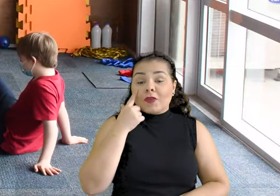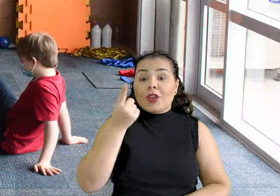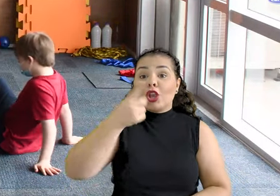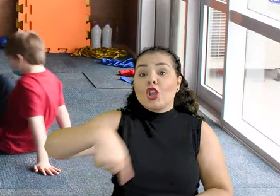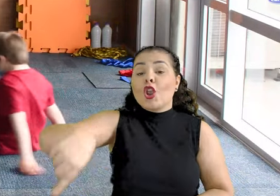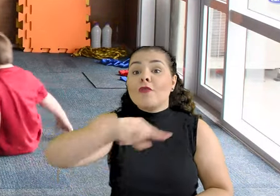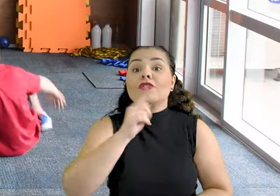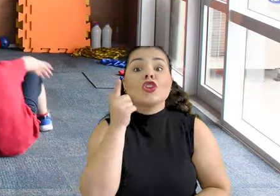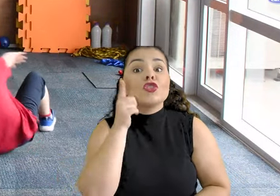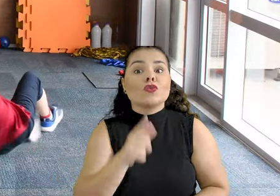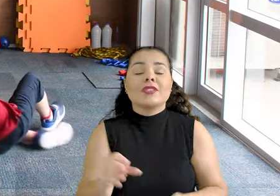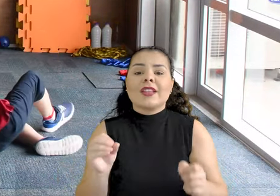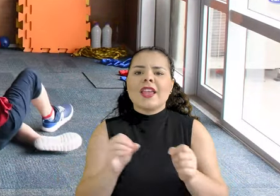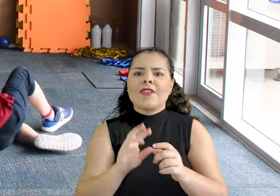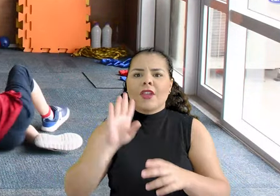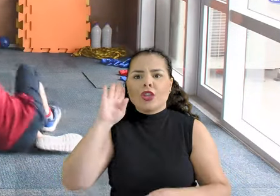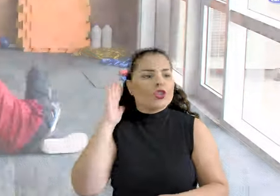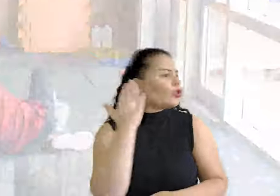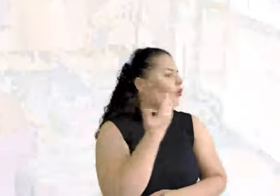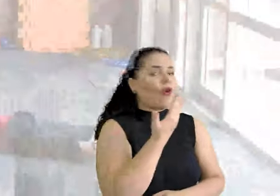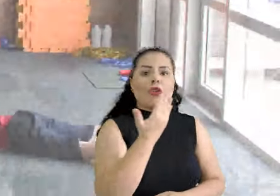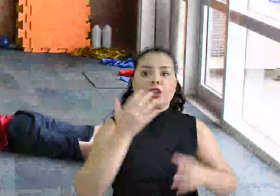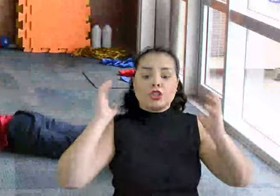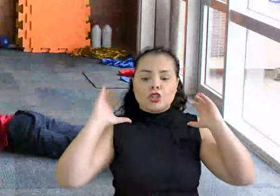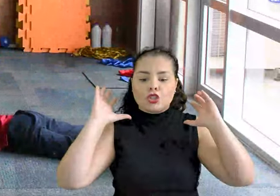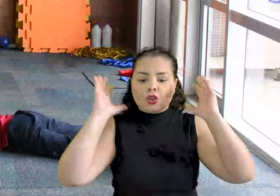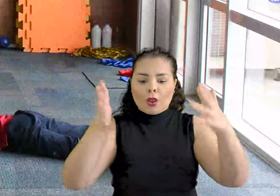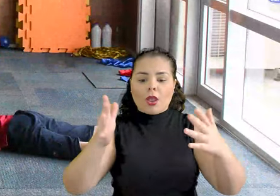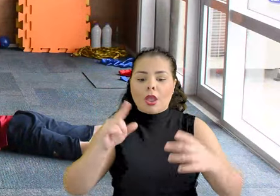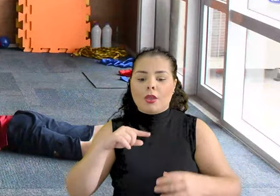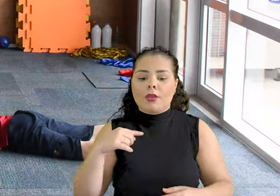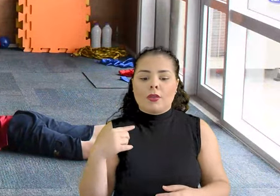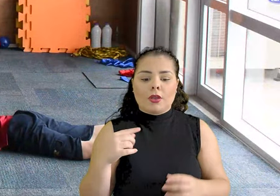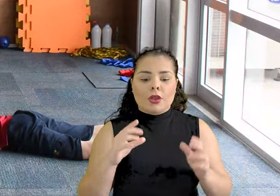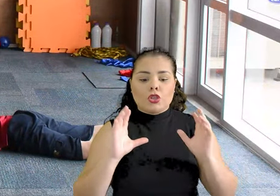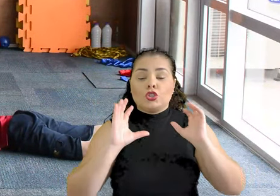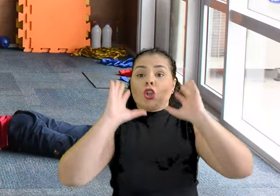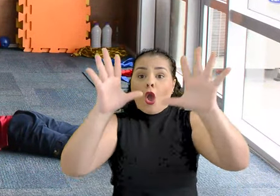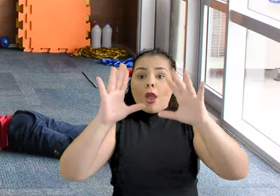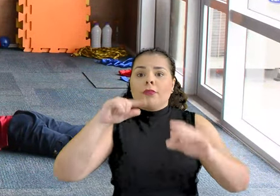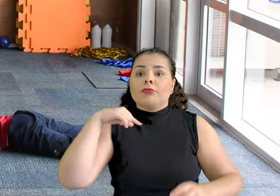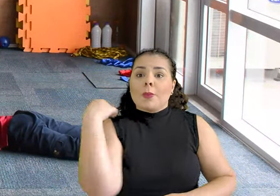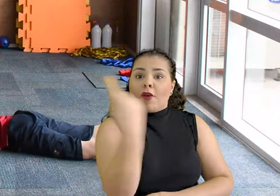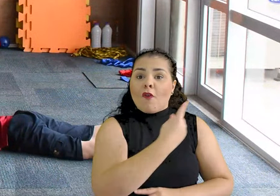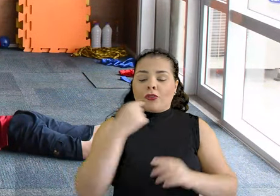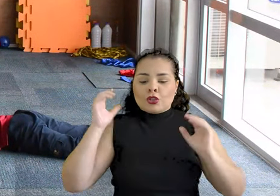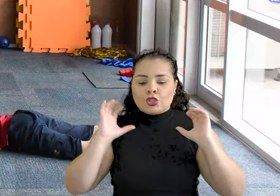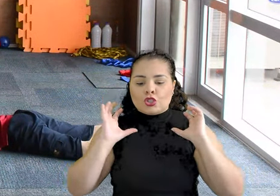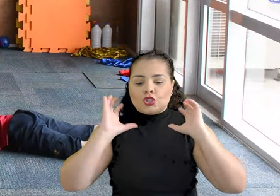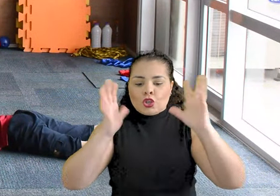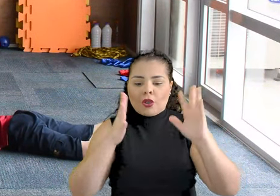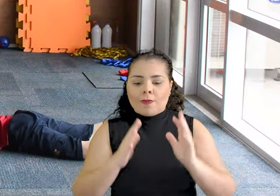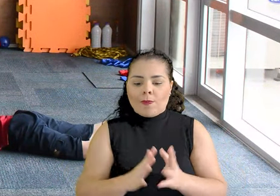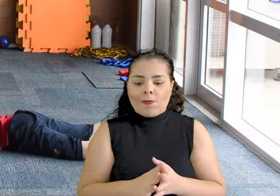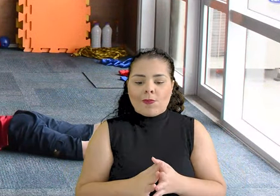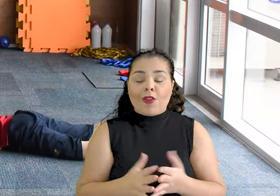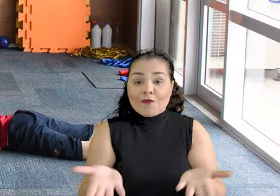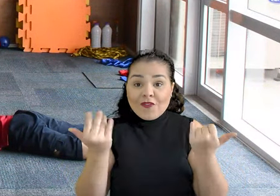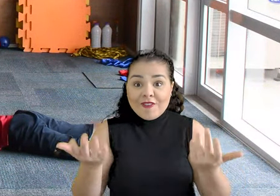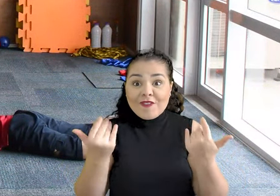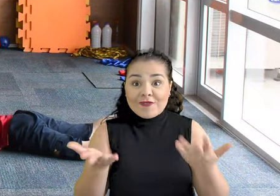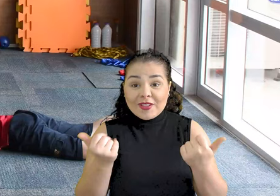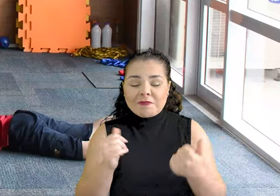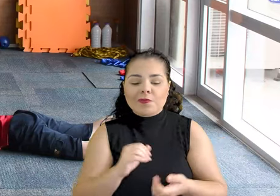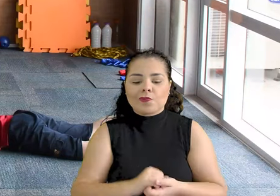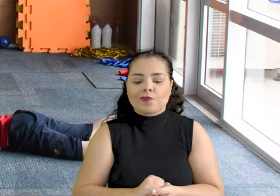E a gente vai deitar de barriga olhando pra bola. Ó, quem gosta do Superman? Eu também. A gente vai fazer o